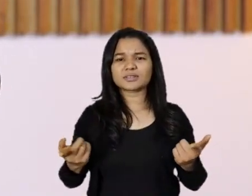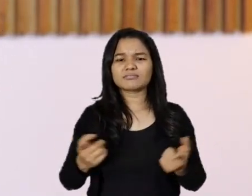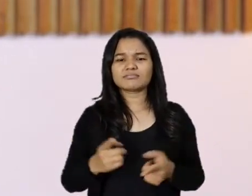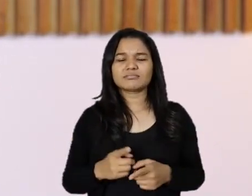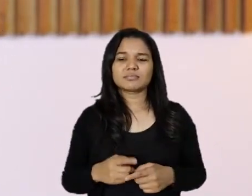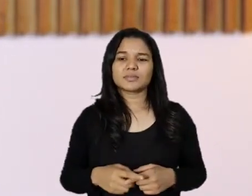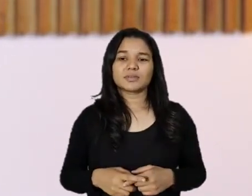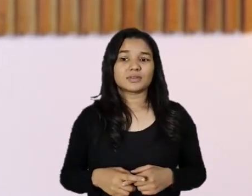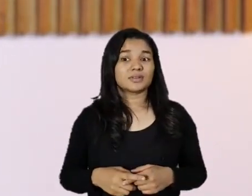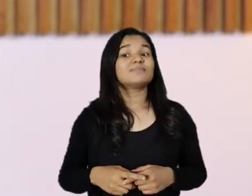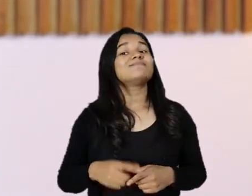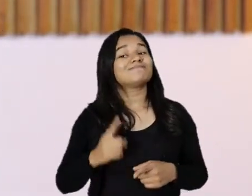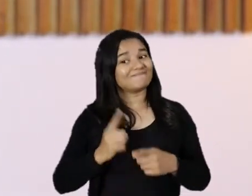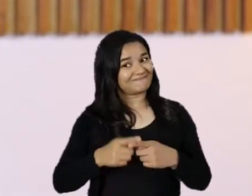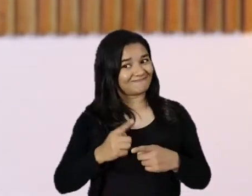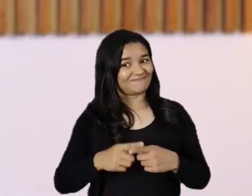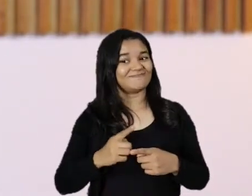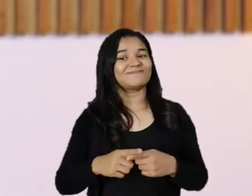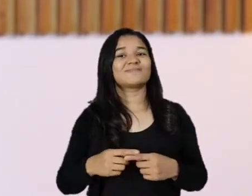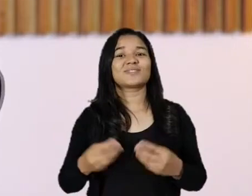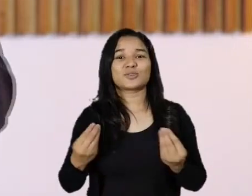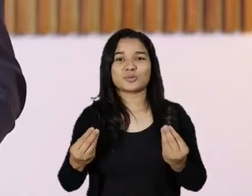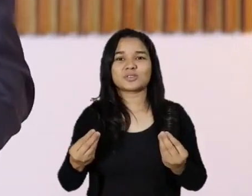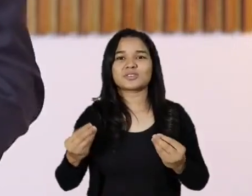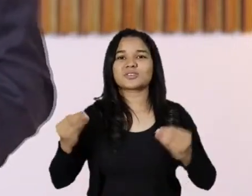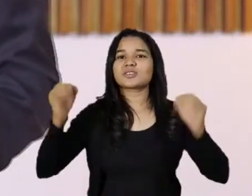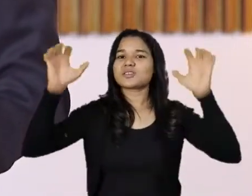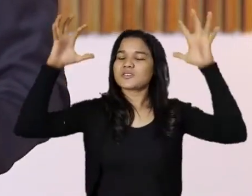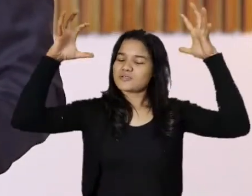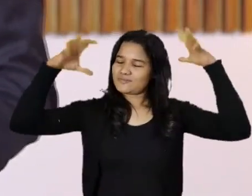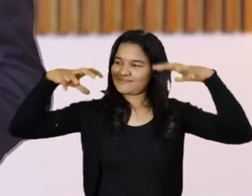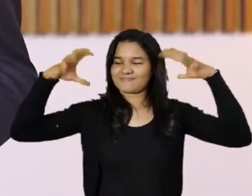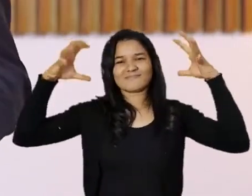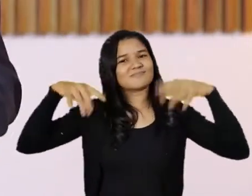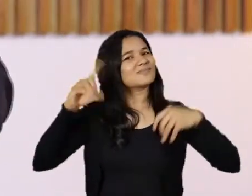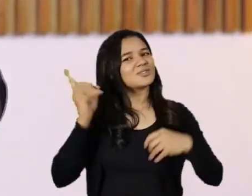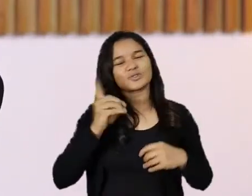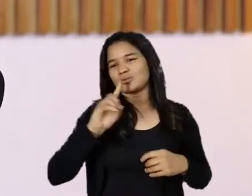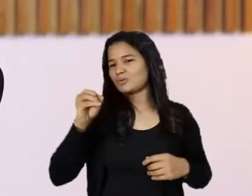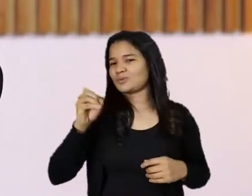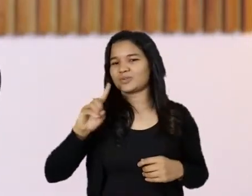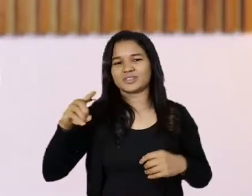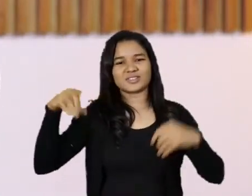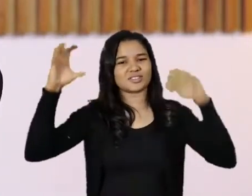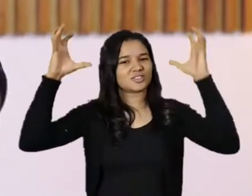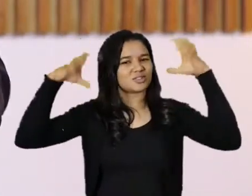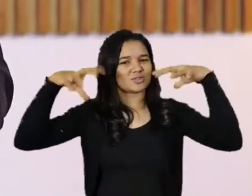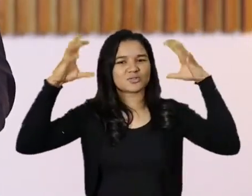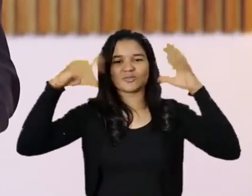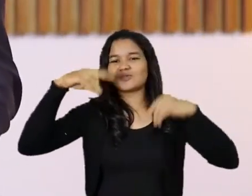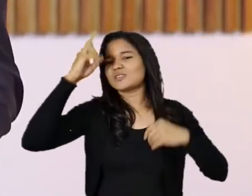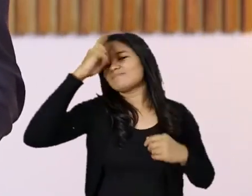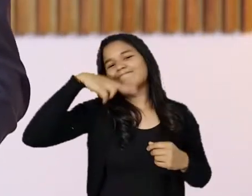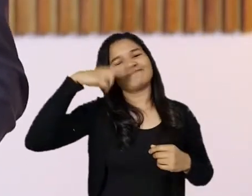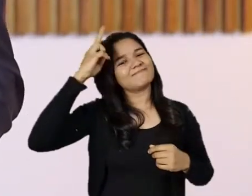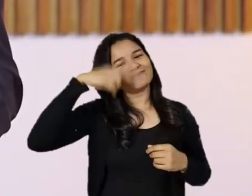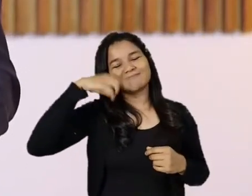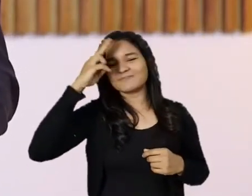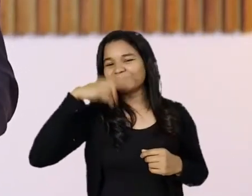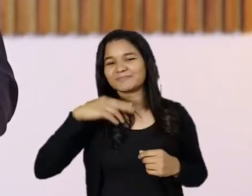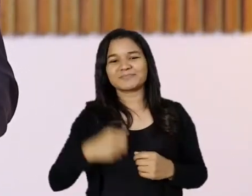tinha chovido. Há divergência na linha teológica de que se chovia ou não antes do dilúvio. Inclusive